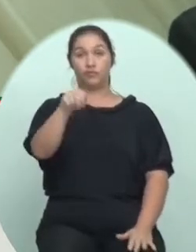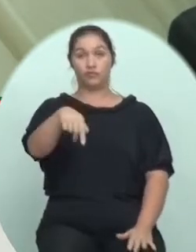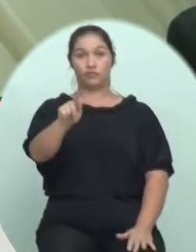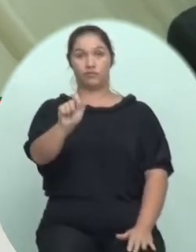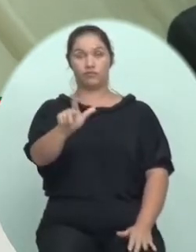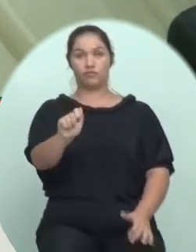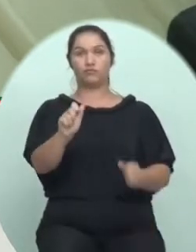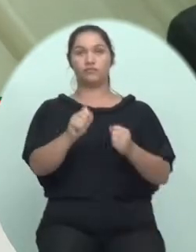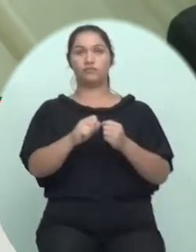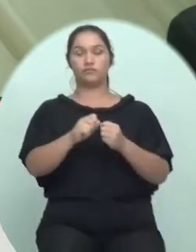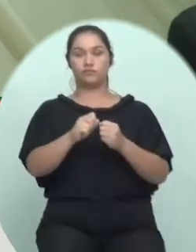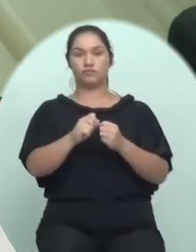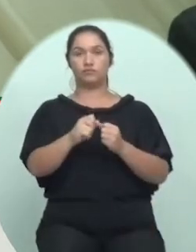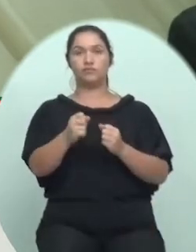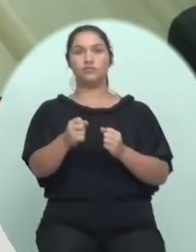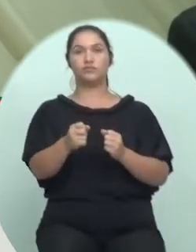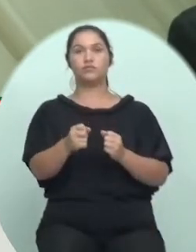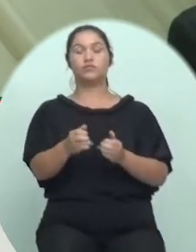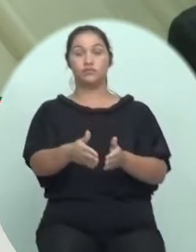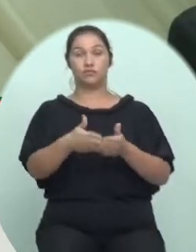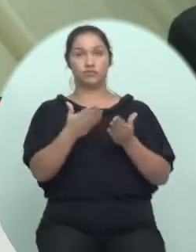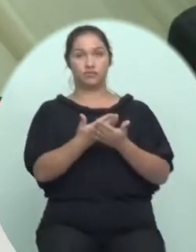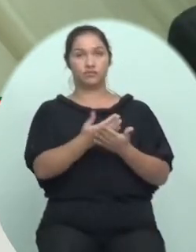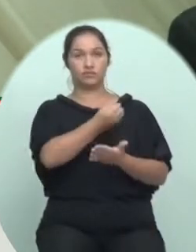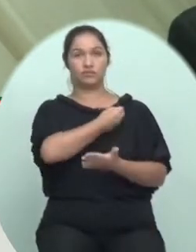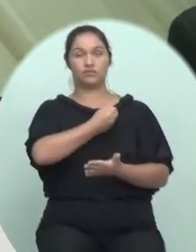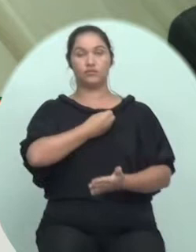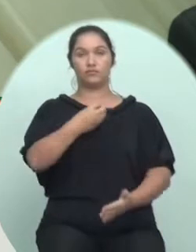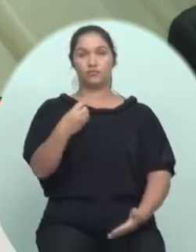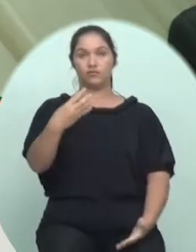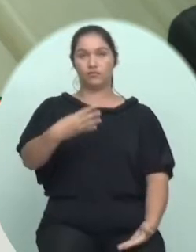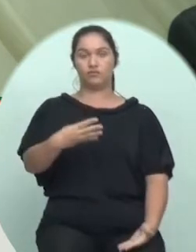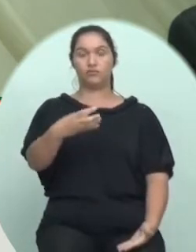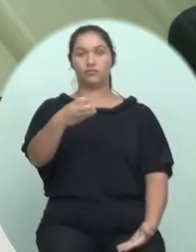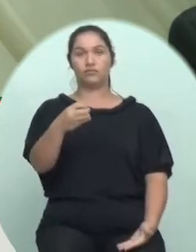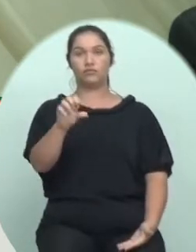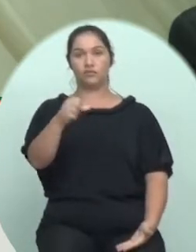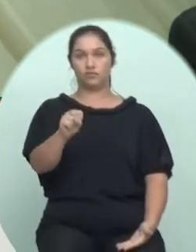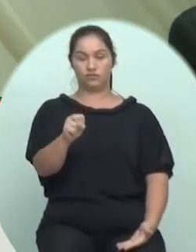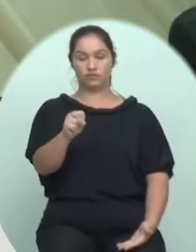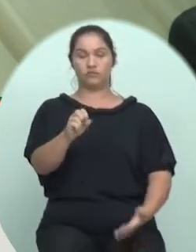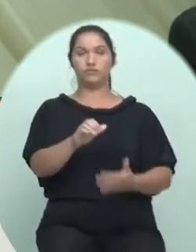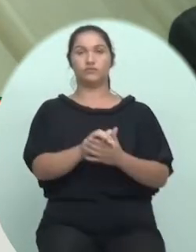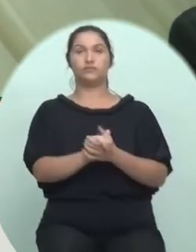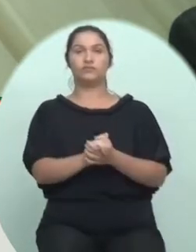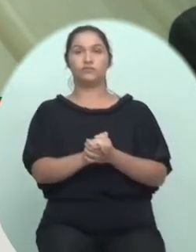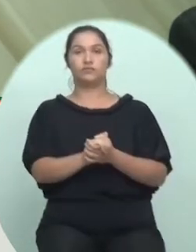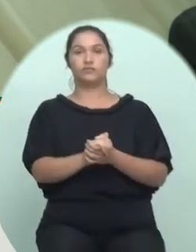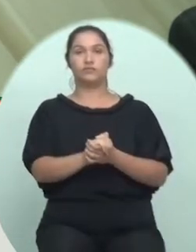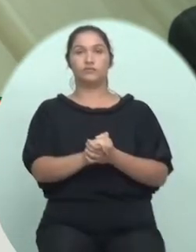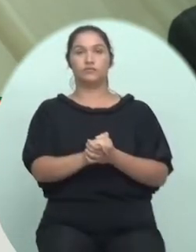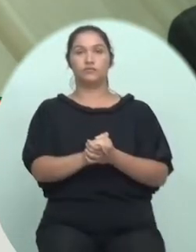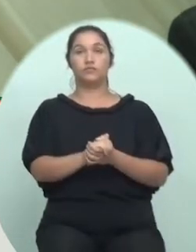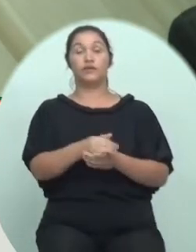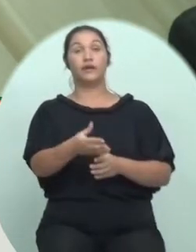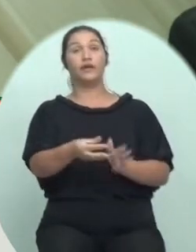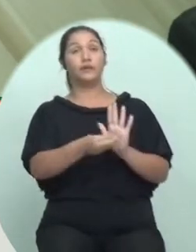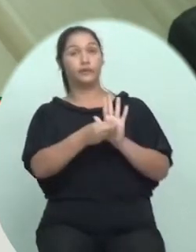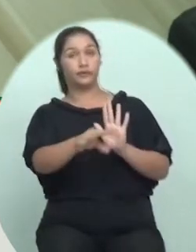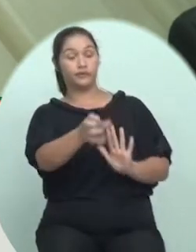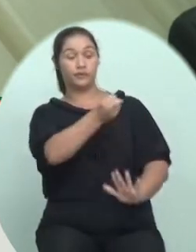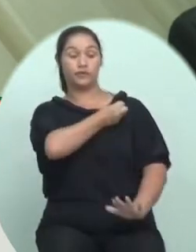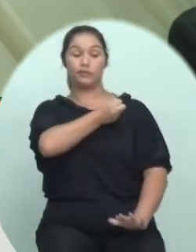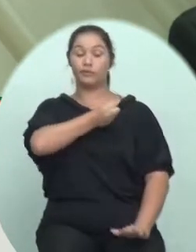Melo. Requerimentos números 04 e 08/2019 e indicações número